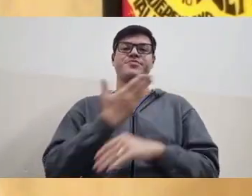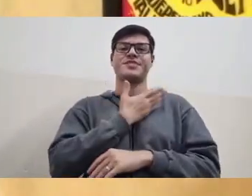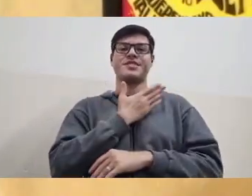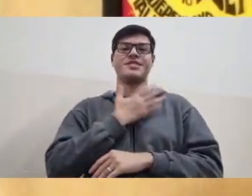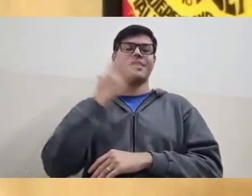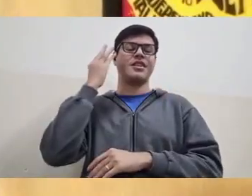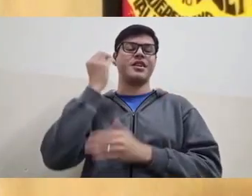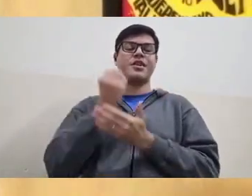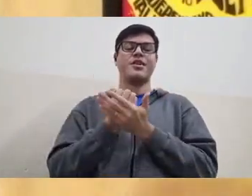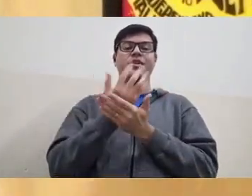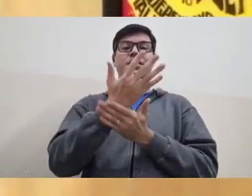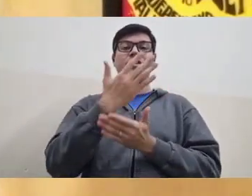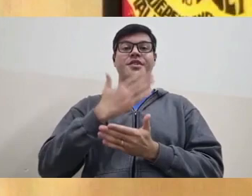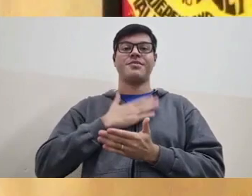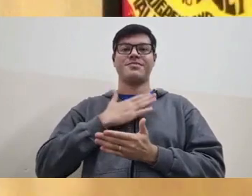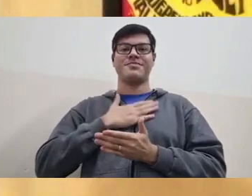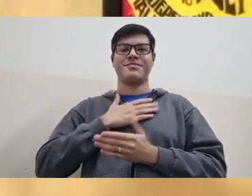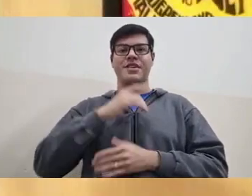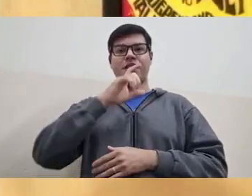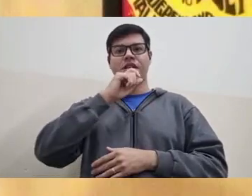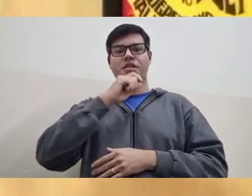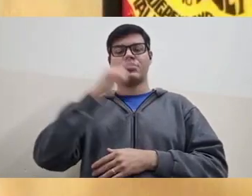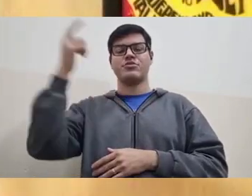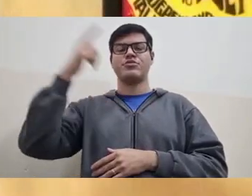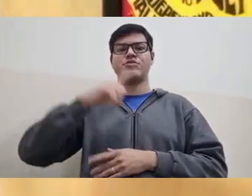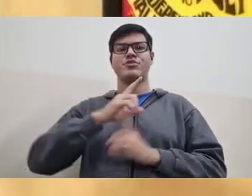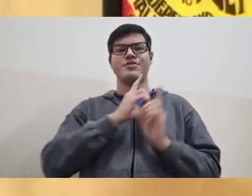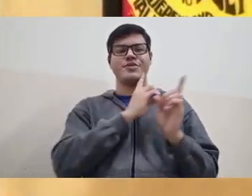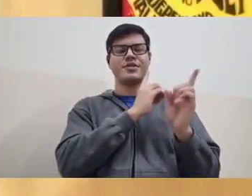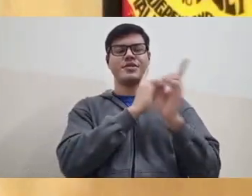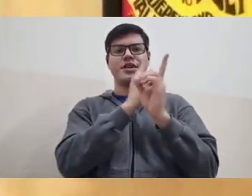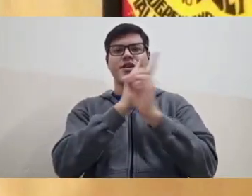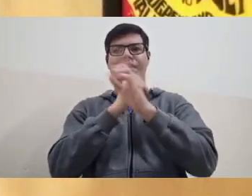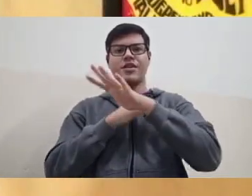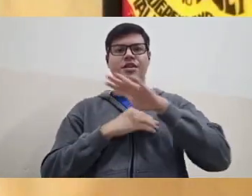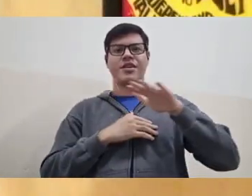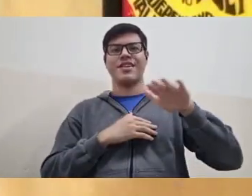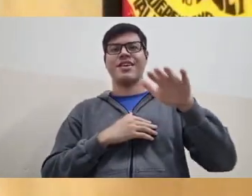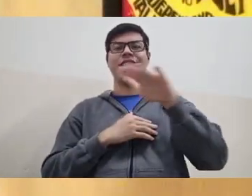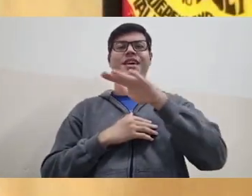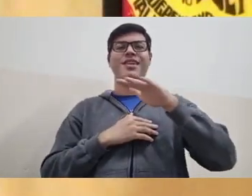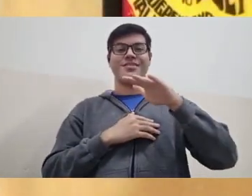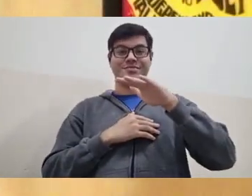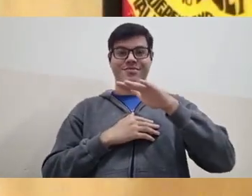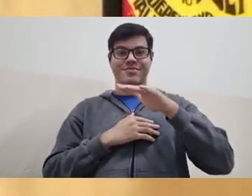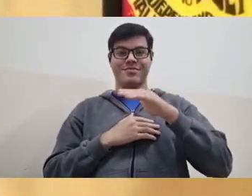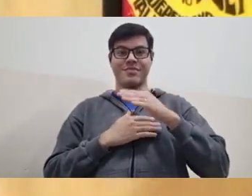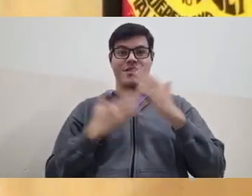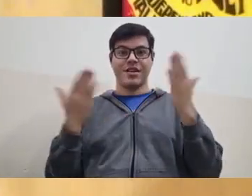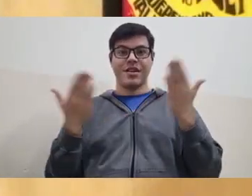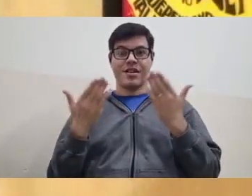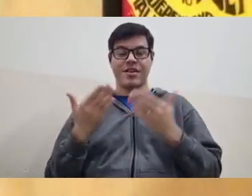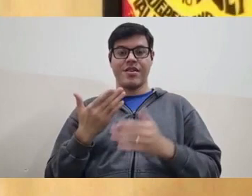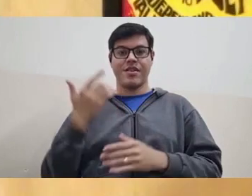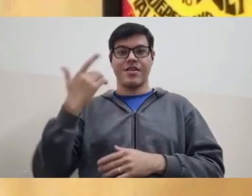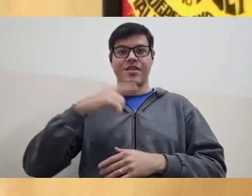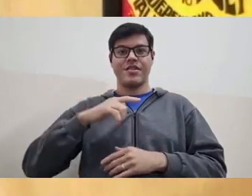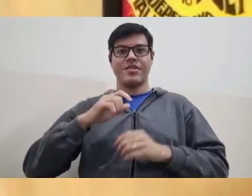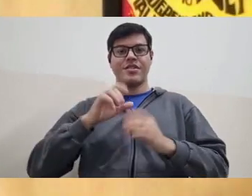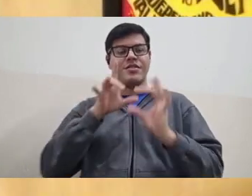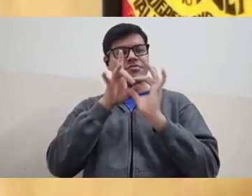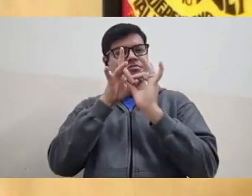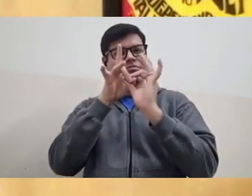amigos do podcast Minha Araras. Mais uma vez, um prazer estar com vocês, com todos vocês. Que a gente possa estar